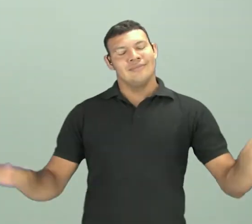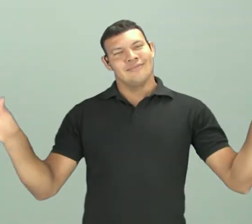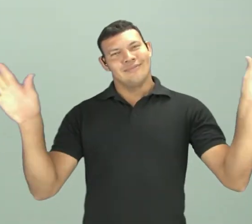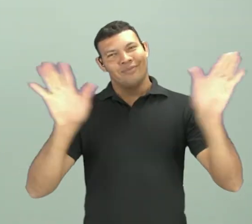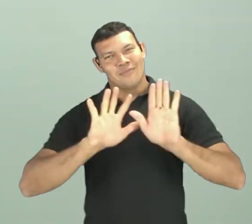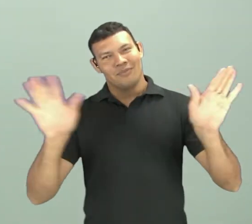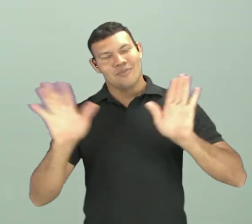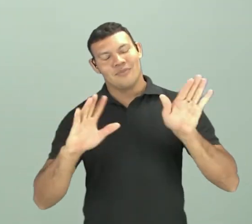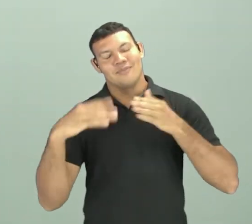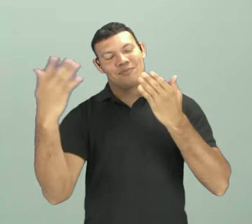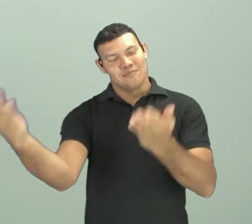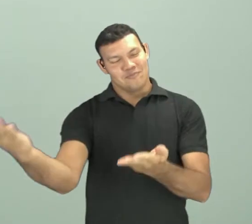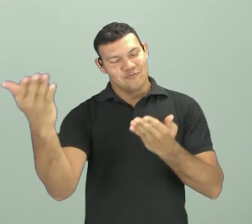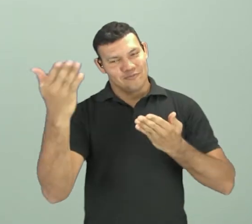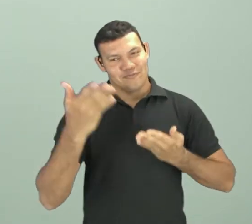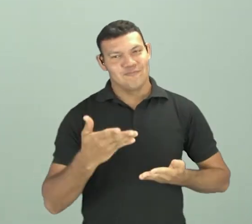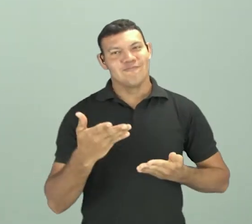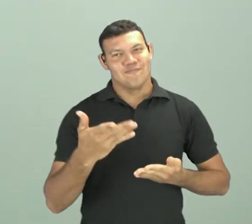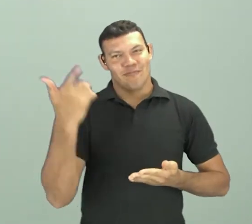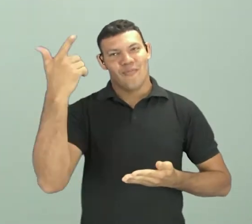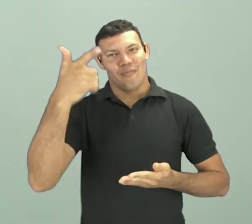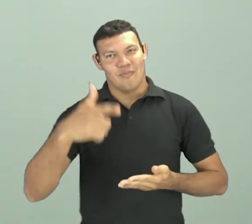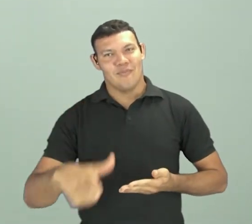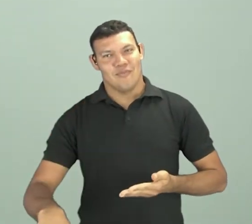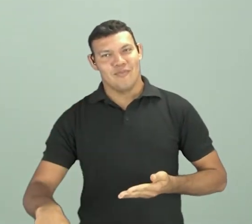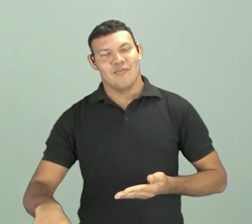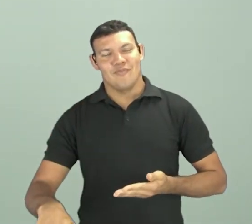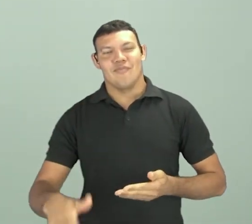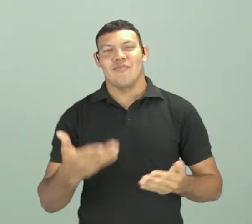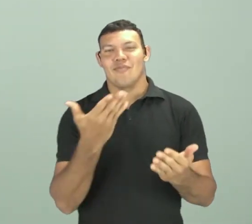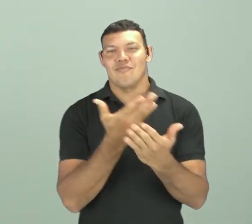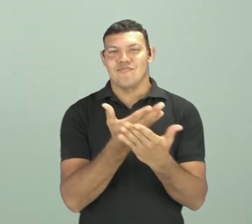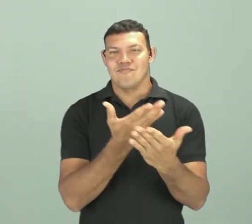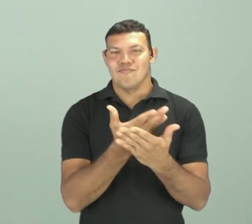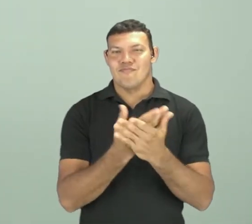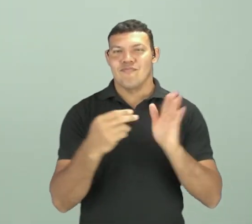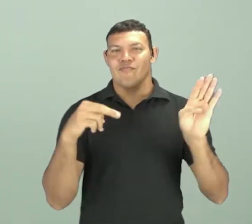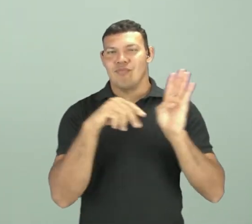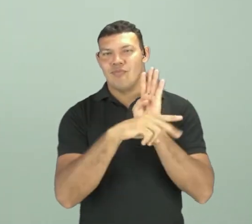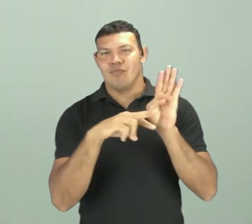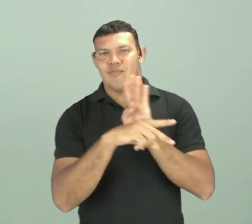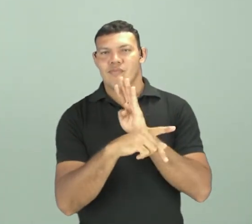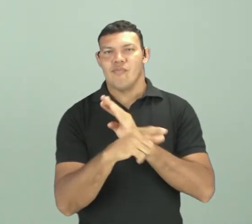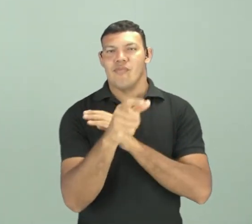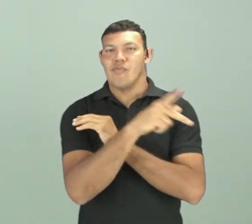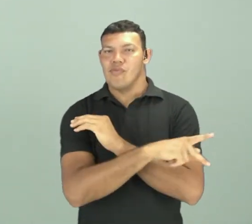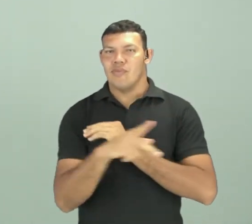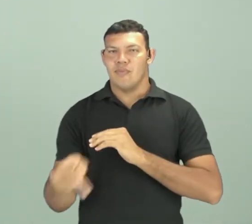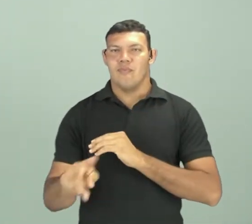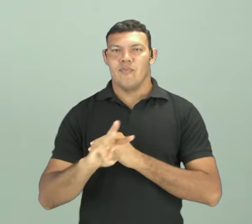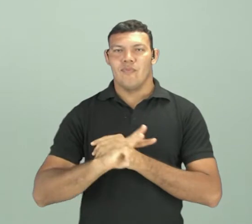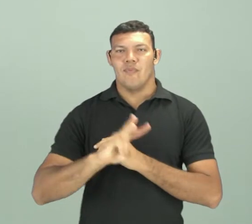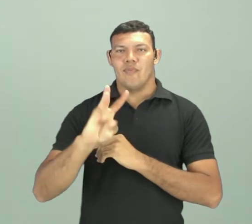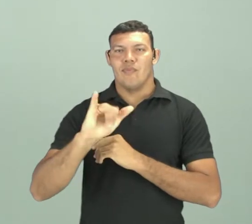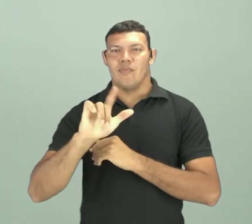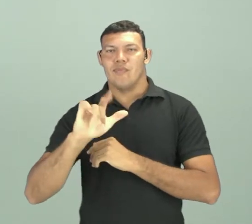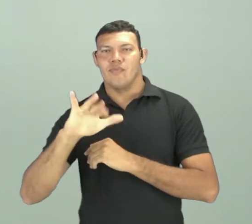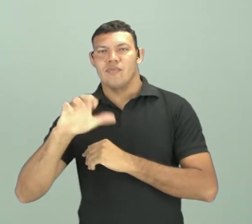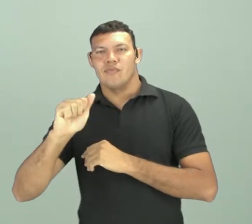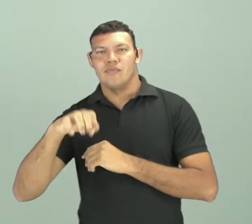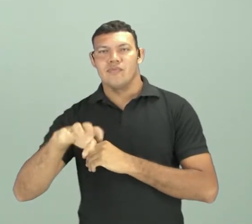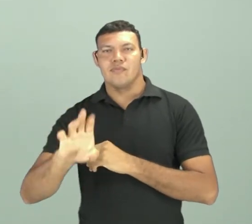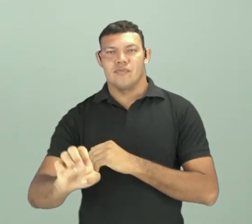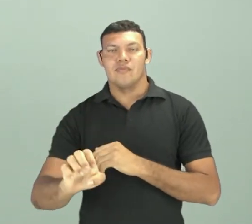Olá, seja bem-vindo para mais uma aula de Biologia. Eu sou a professora Williane e hoje nós vamos estar estudando sobre